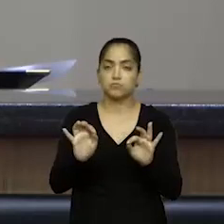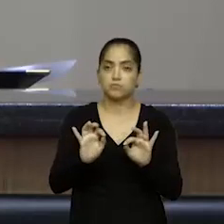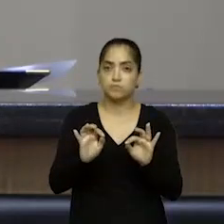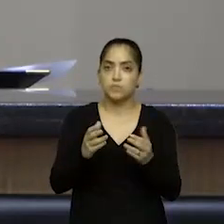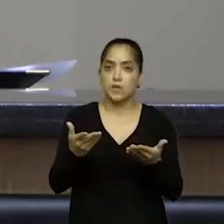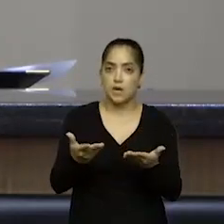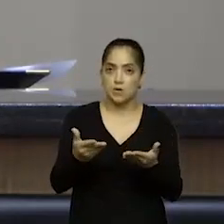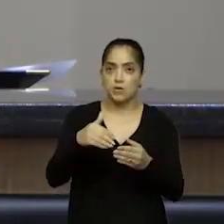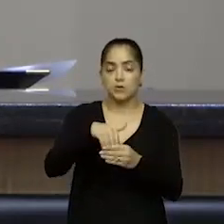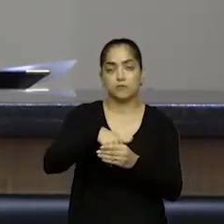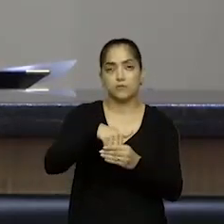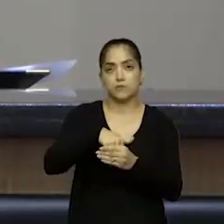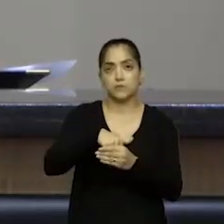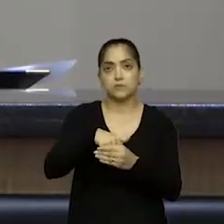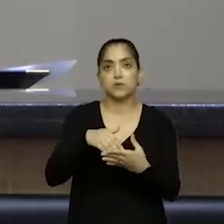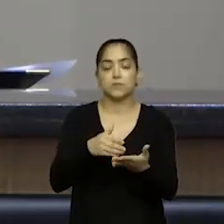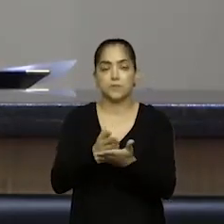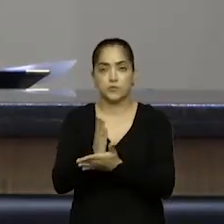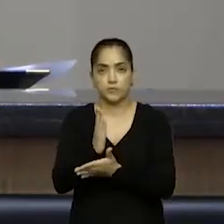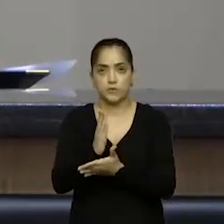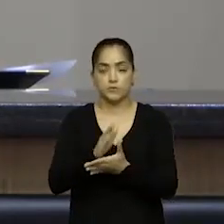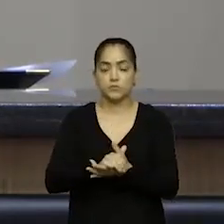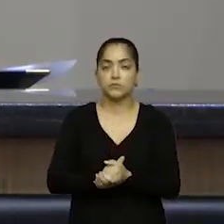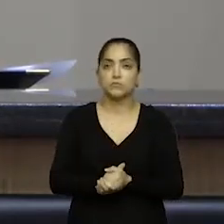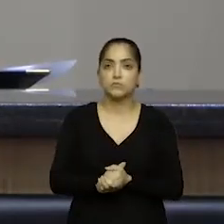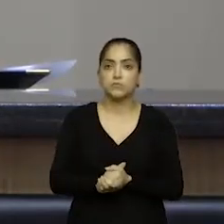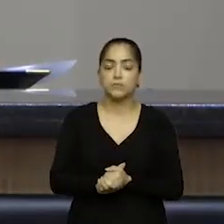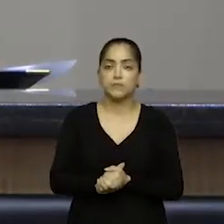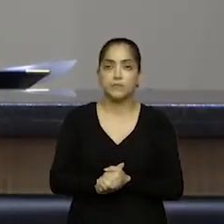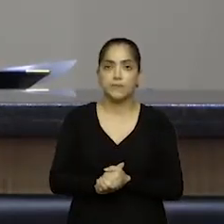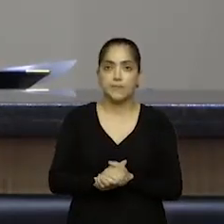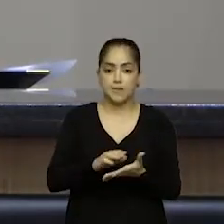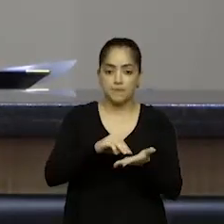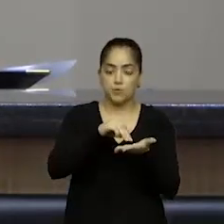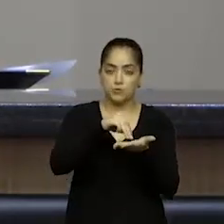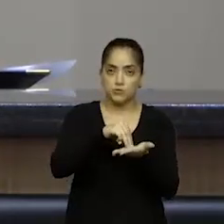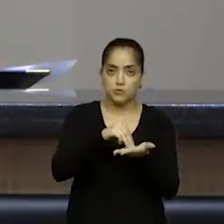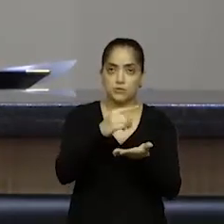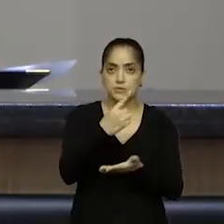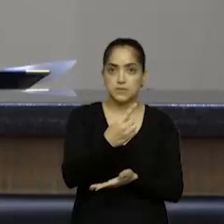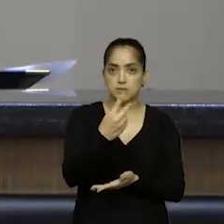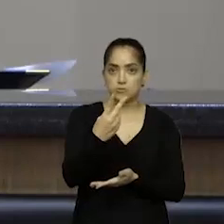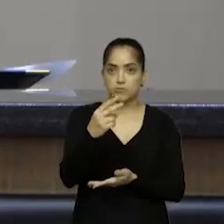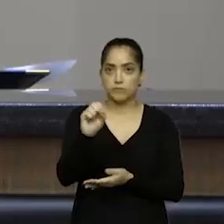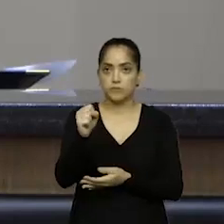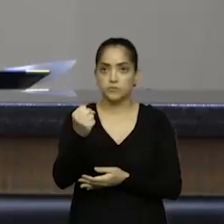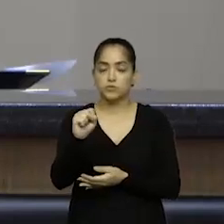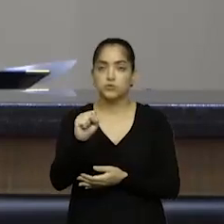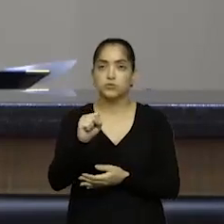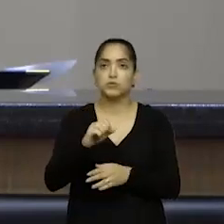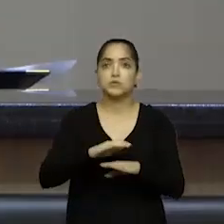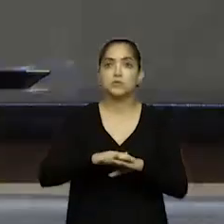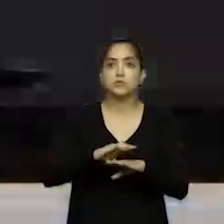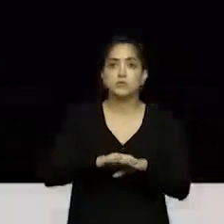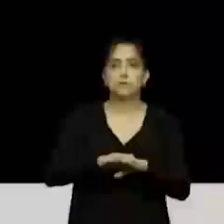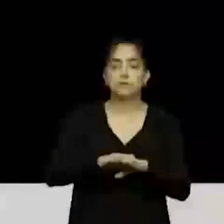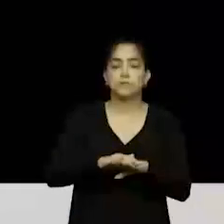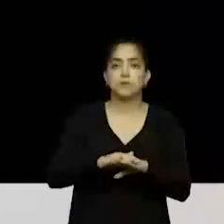quem queira discutir, em votação, aprovado. Moções, moção 128, autor deputado Adriano